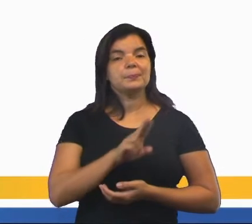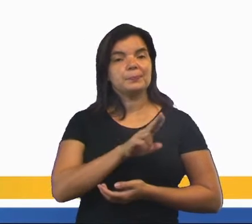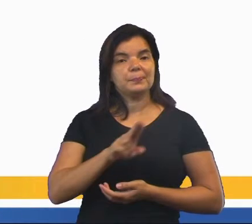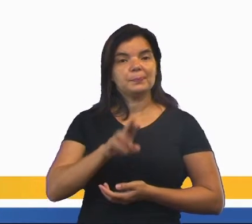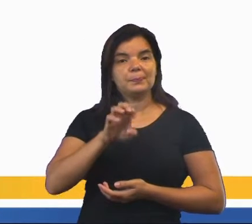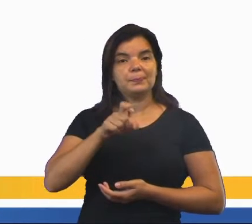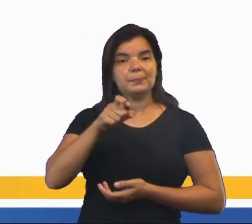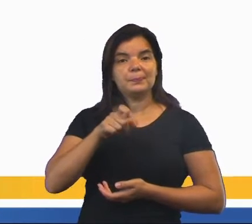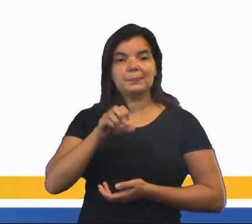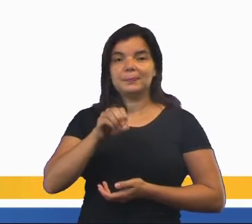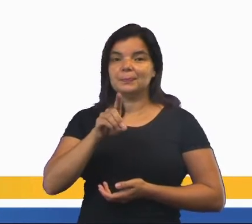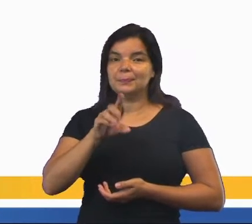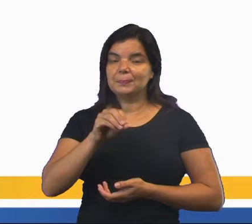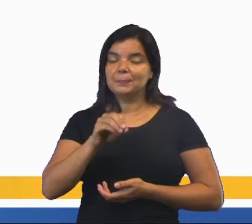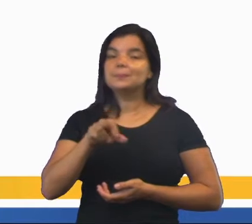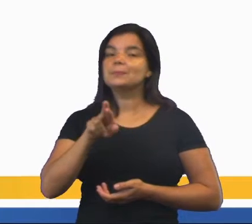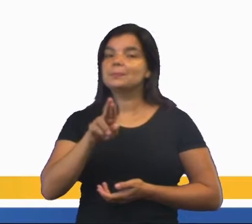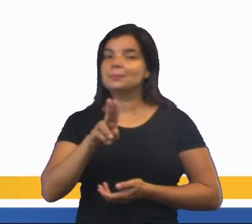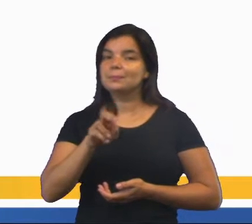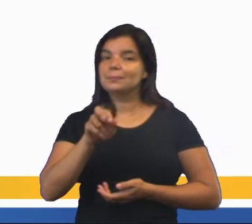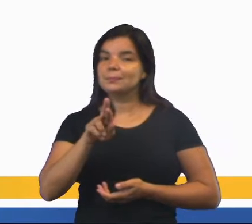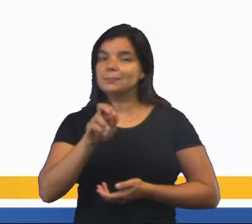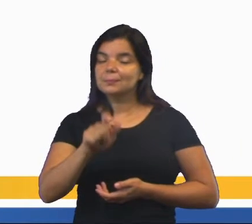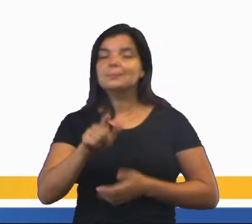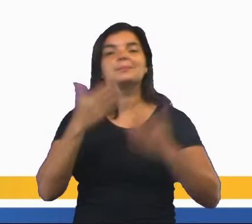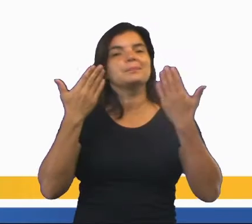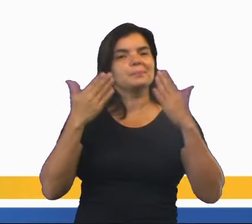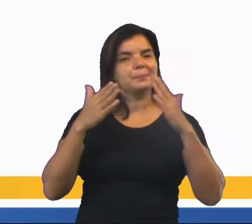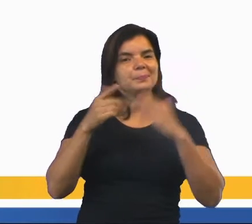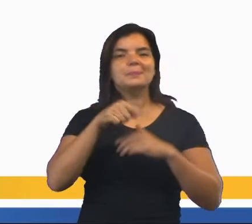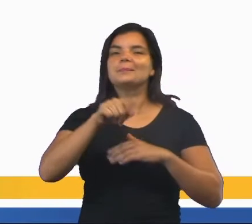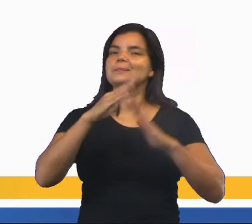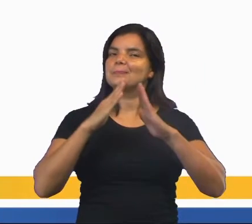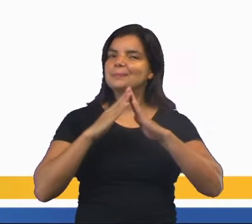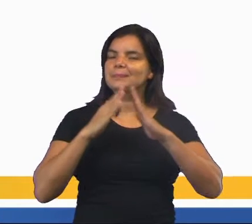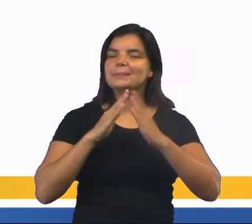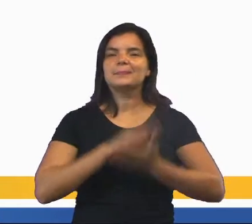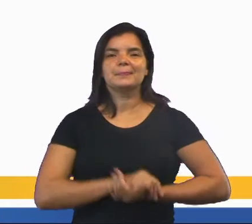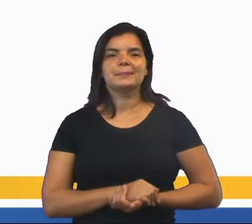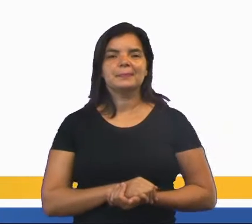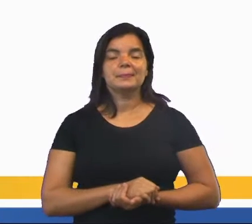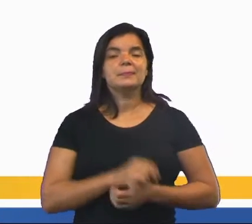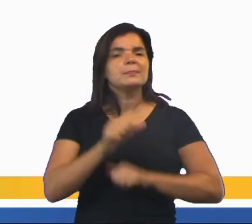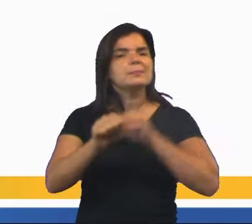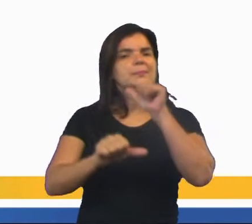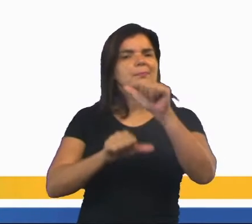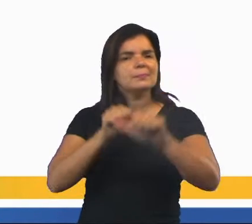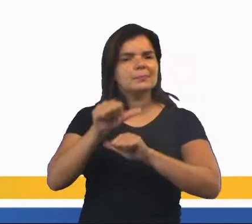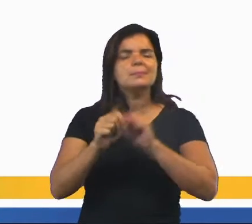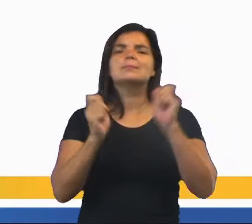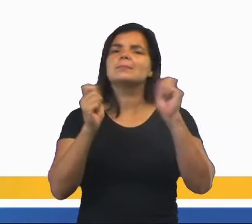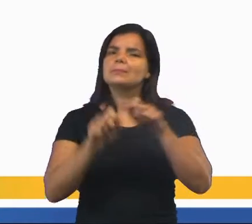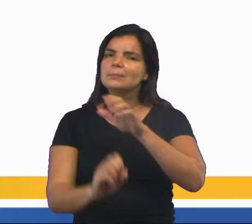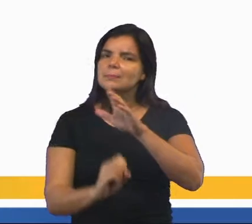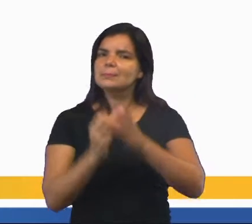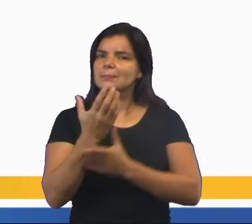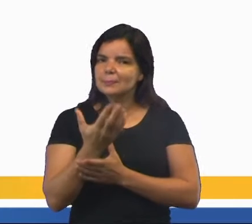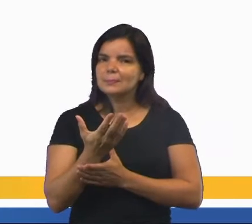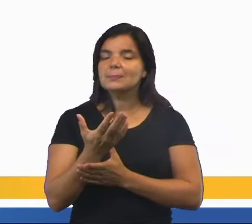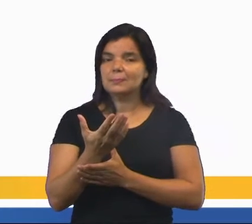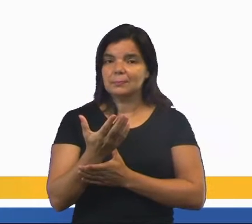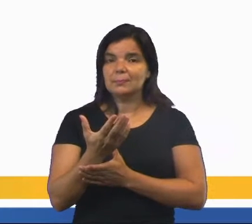Chama-se êxodo rural. Parabéns para quem acertou aí de casa. E essa mudança pode ocorrer de